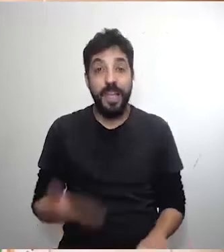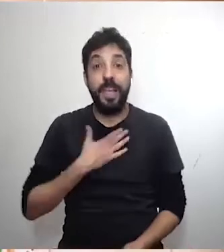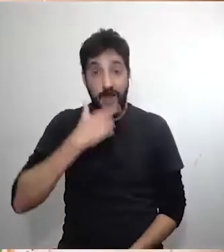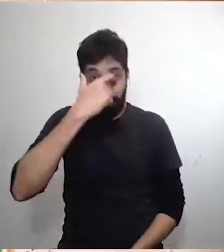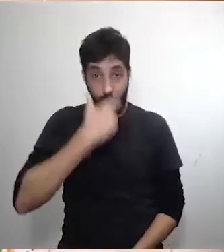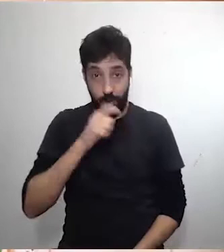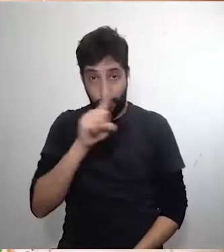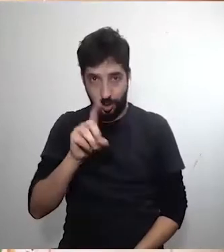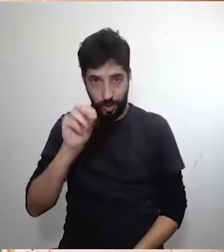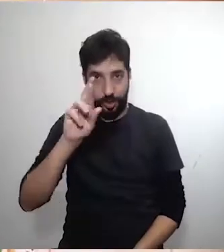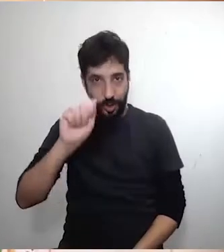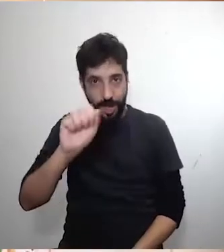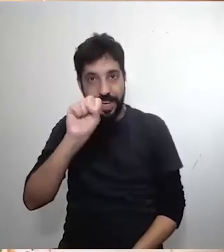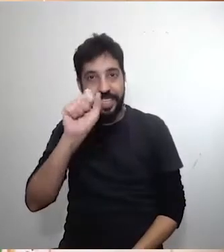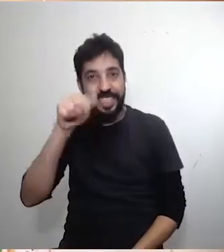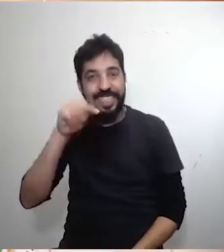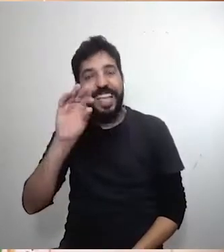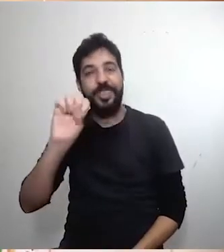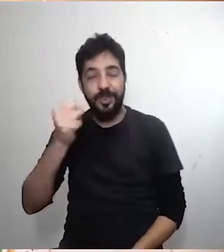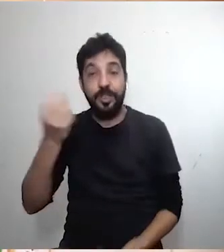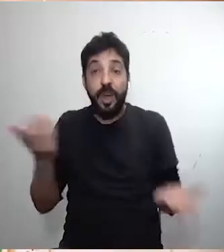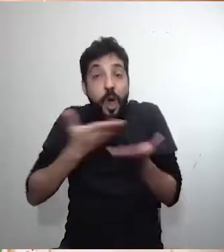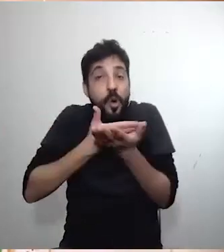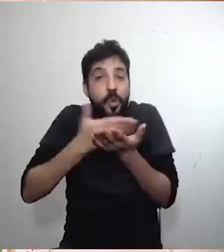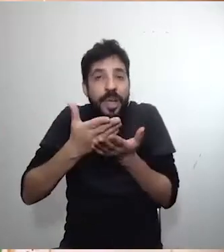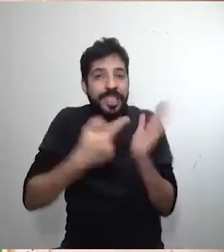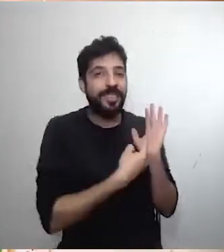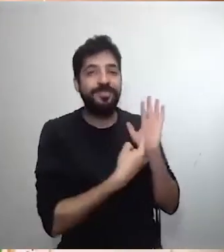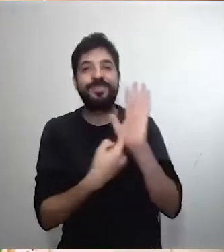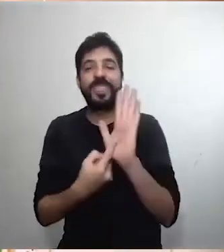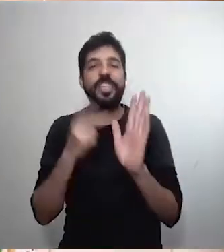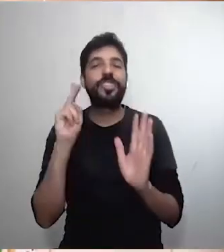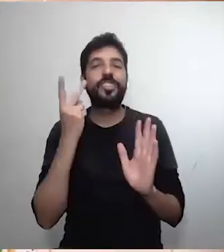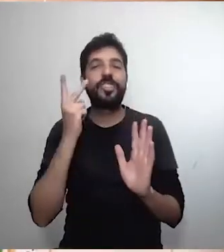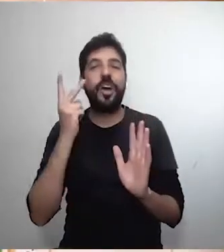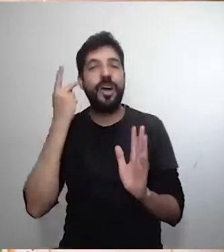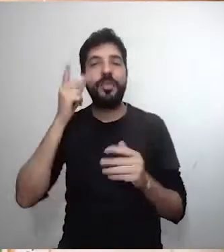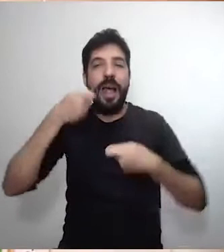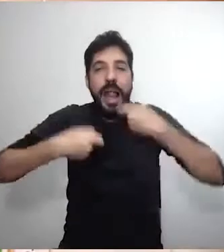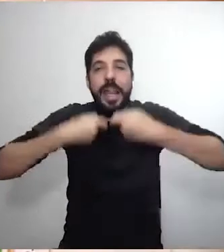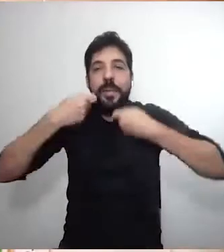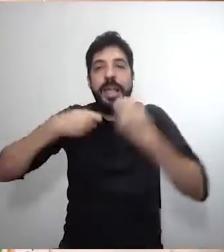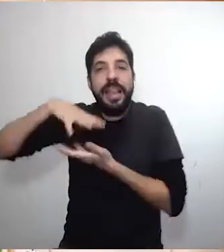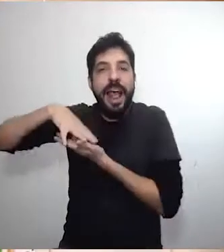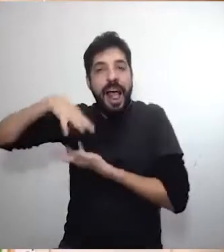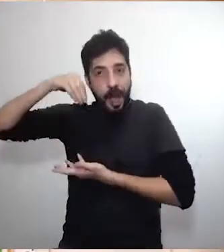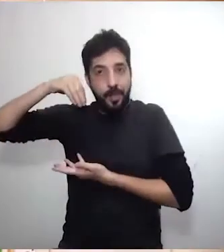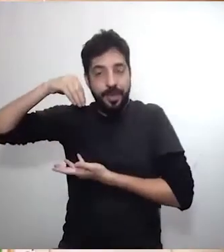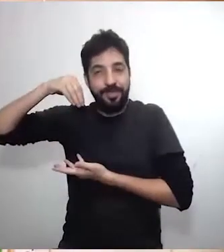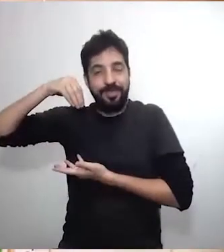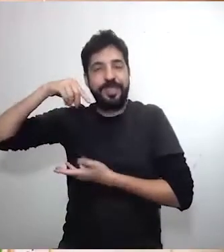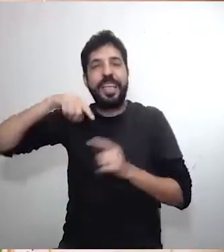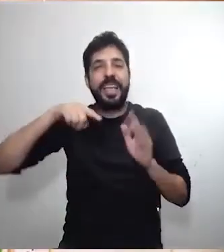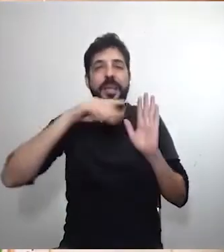Eu sou Zora Santos e estamos começando mais um episódio do Histórias de Alimentar a Alma. Um programa